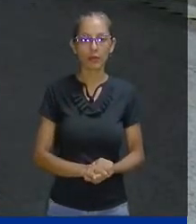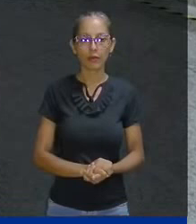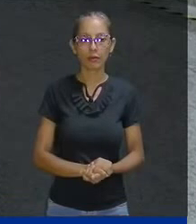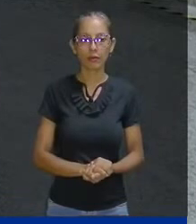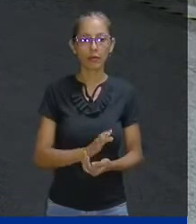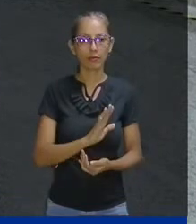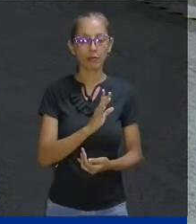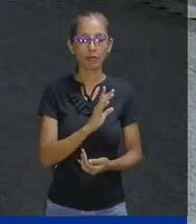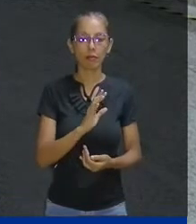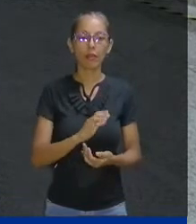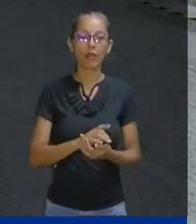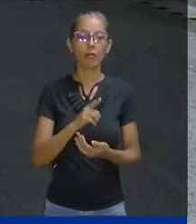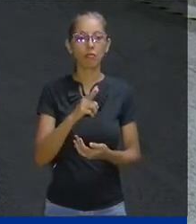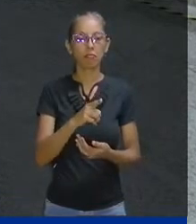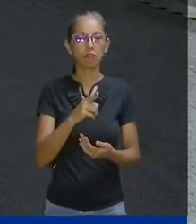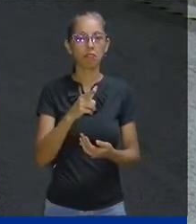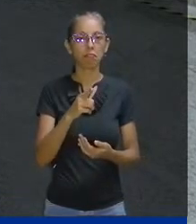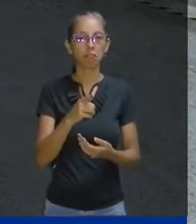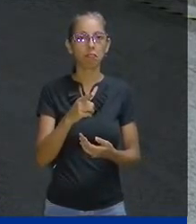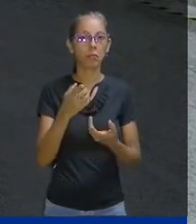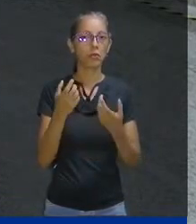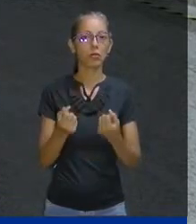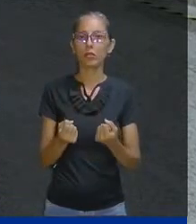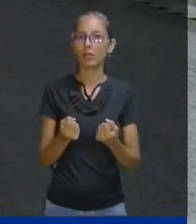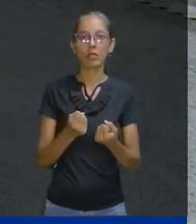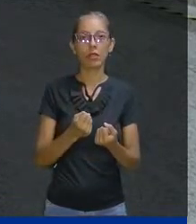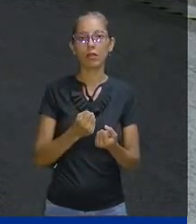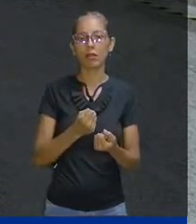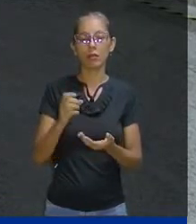tenho nenhuma dúvida que eu